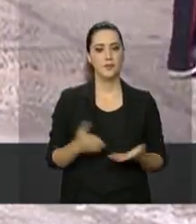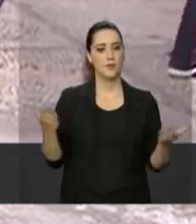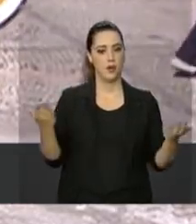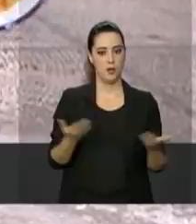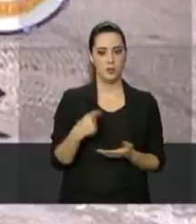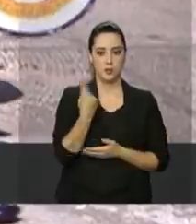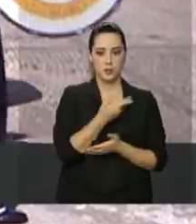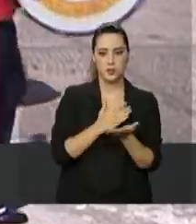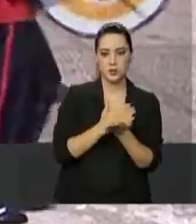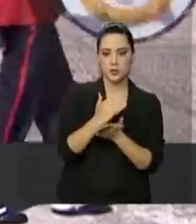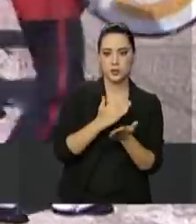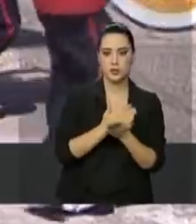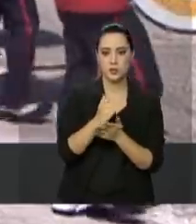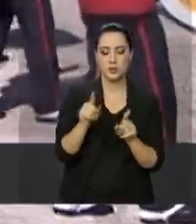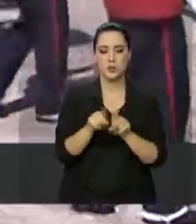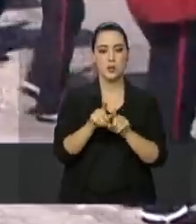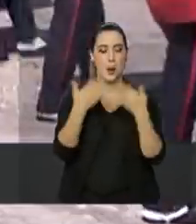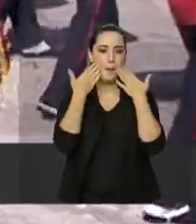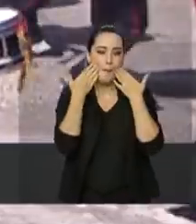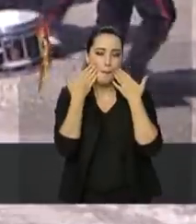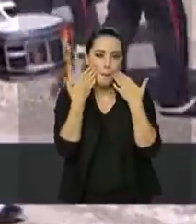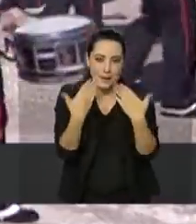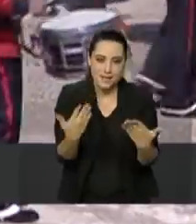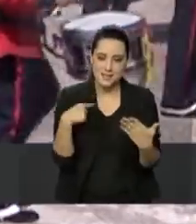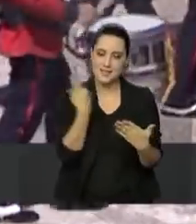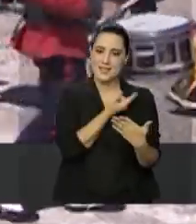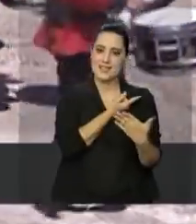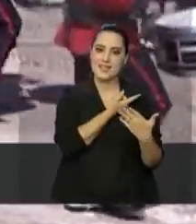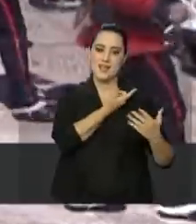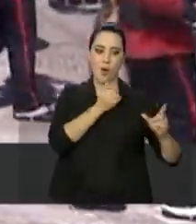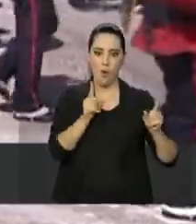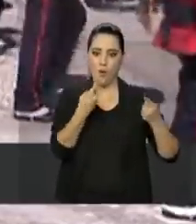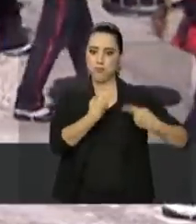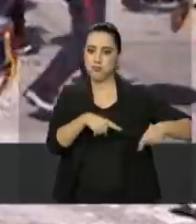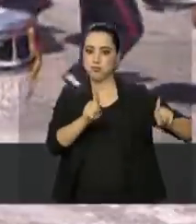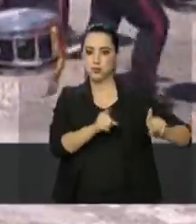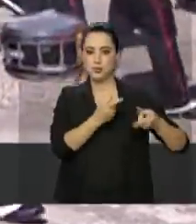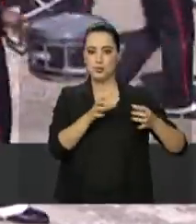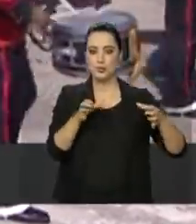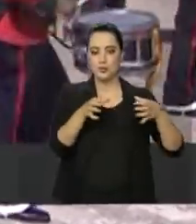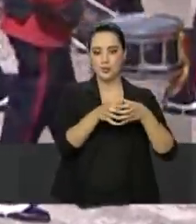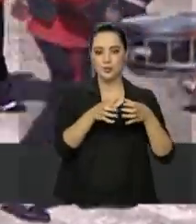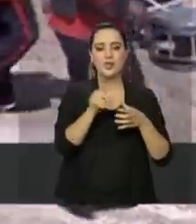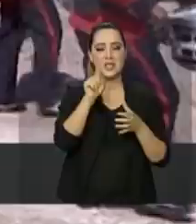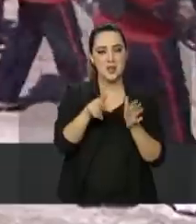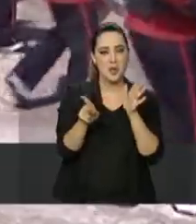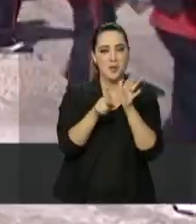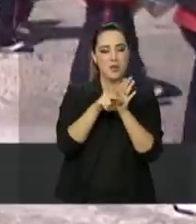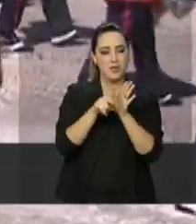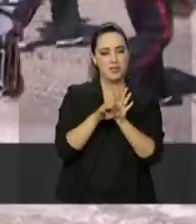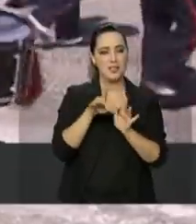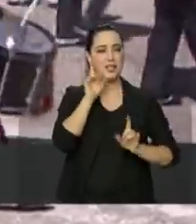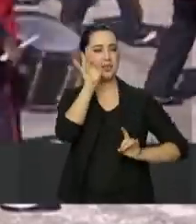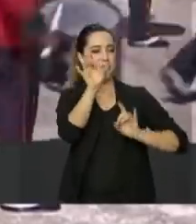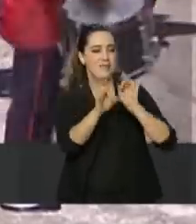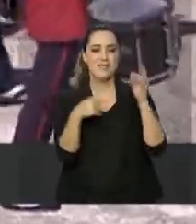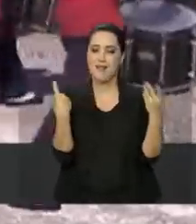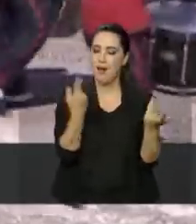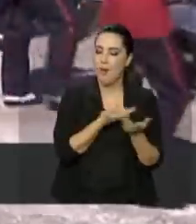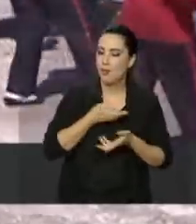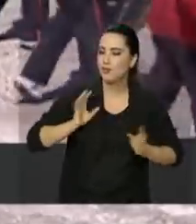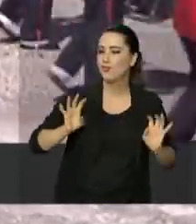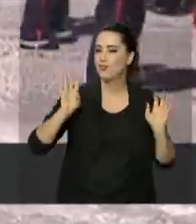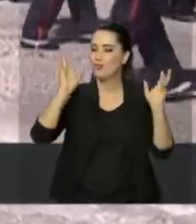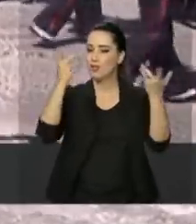Agora estamos iniciando aí com a apresentação da nossa banda marcial do Corpo de Fuzileiros Navais. É um abrilhante o nosso evento no dia de hoje, essa